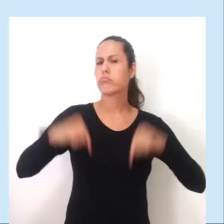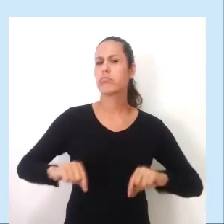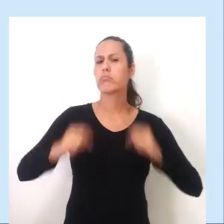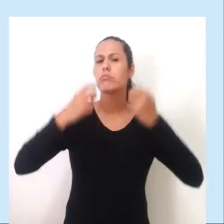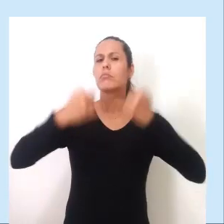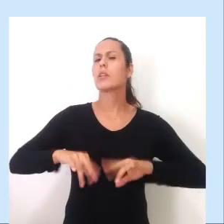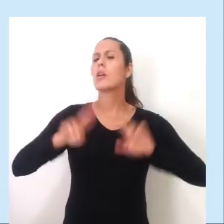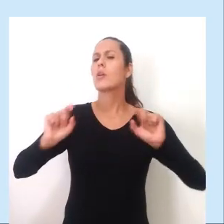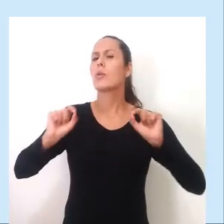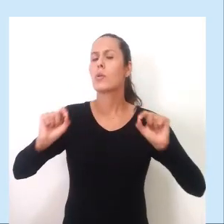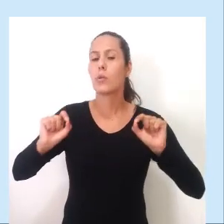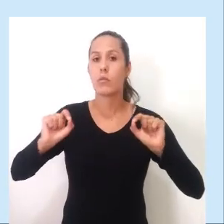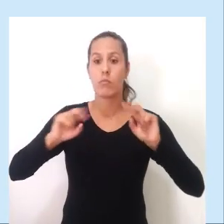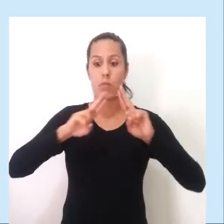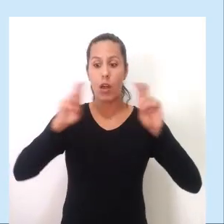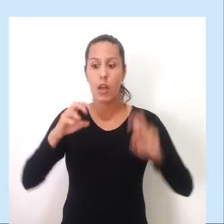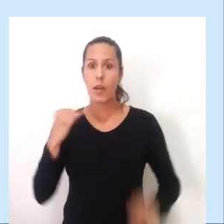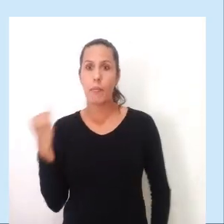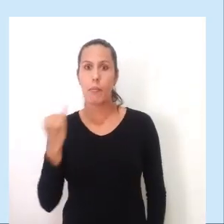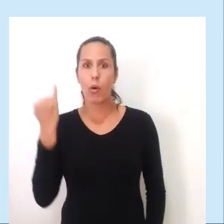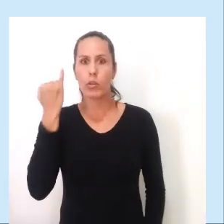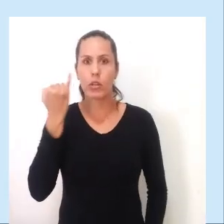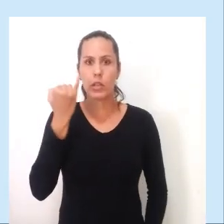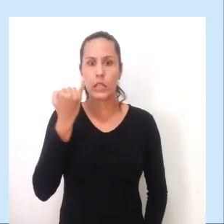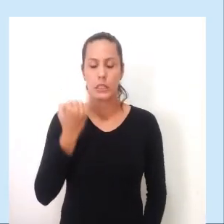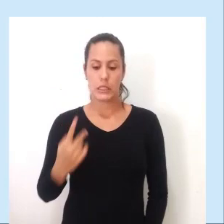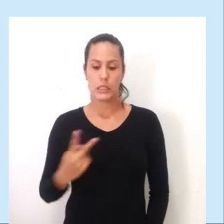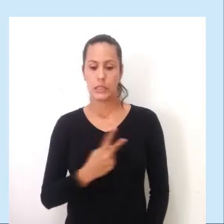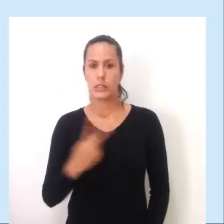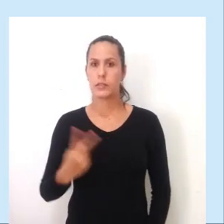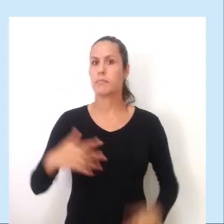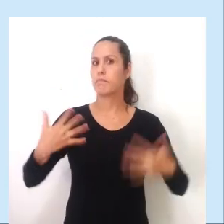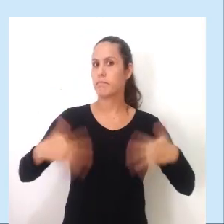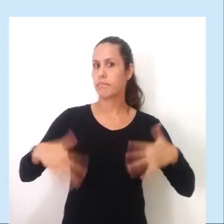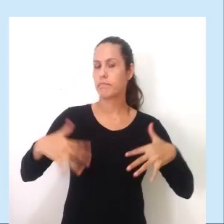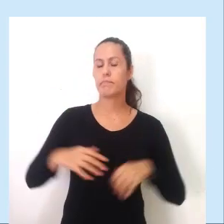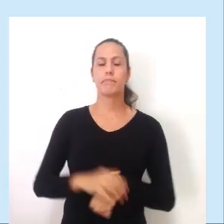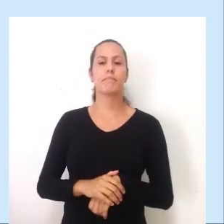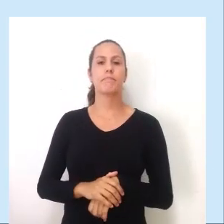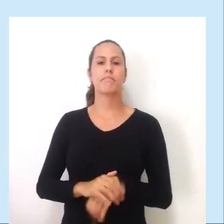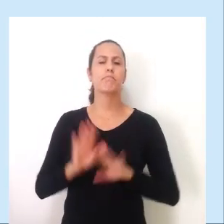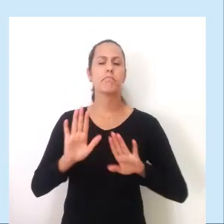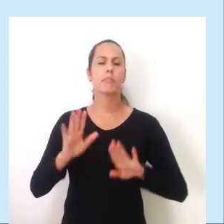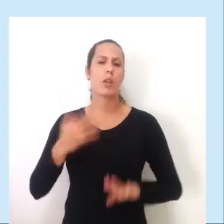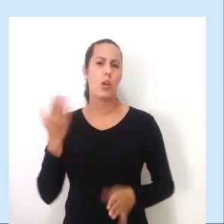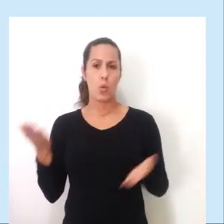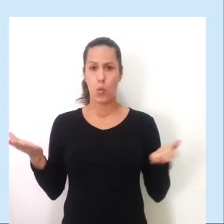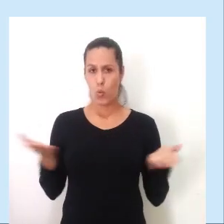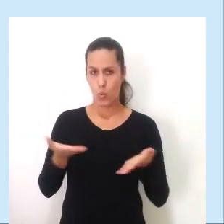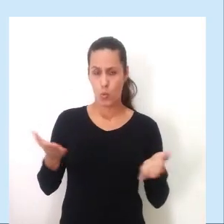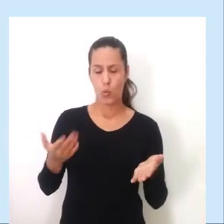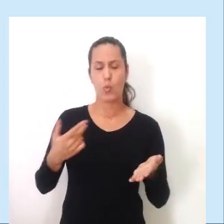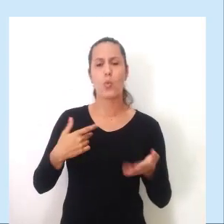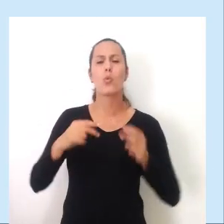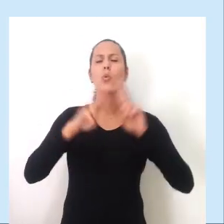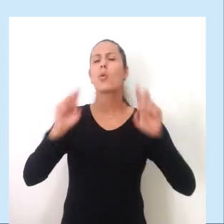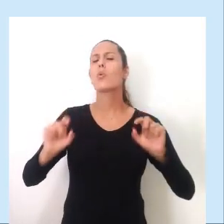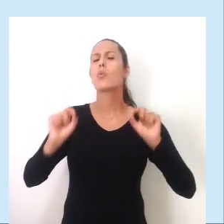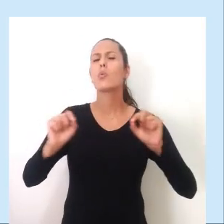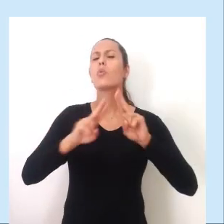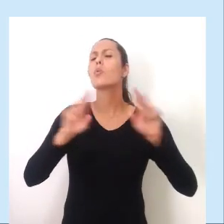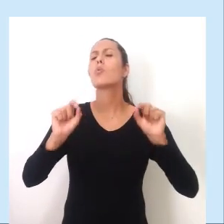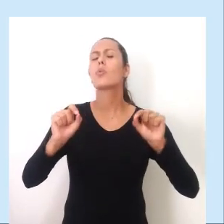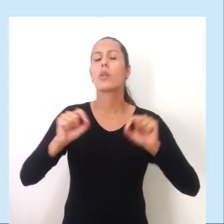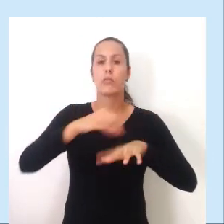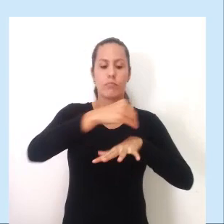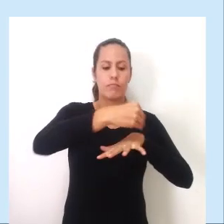para falar um pouquinho de assuntos relevantes dessa disciplina tão importante. Hoje, Dantas vai falar um pouquinho sobre